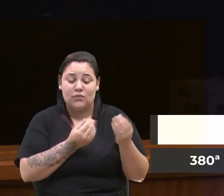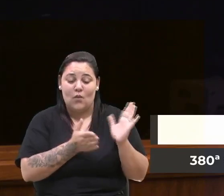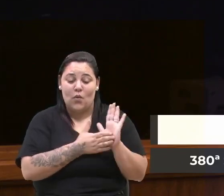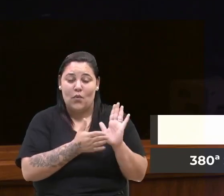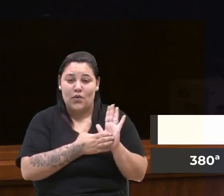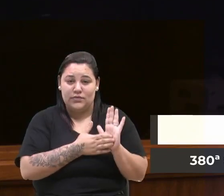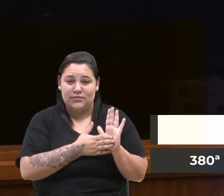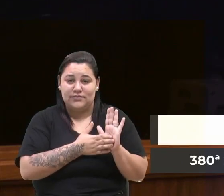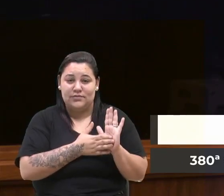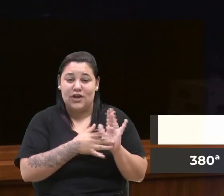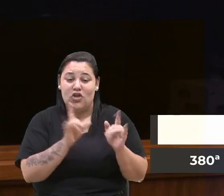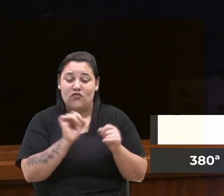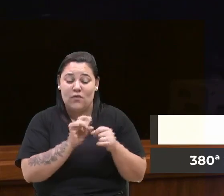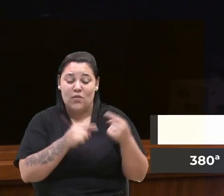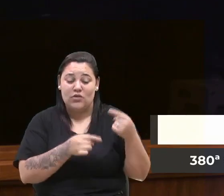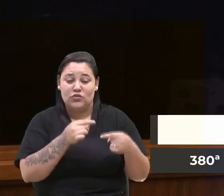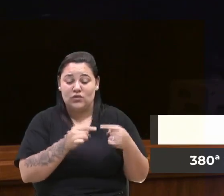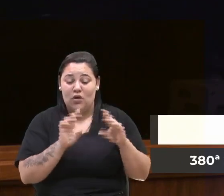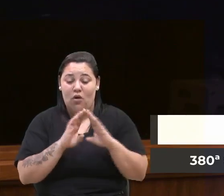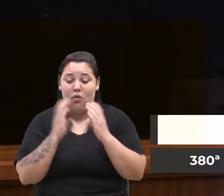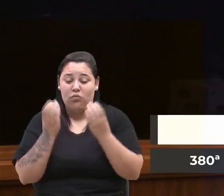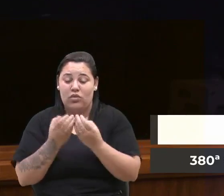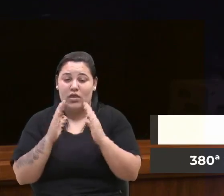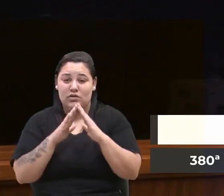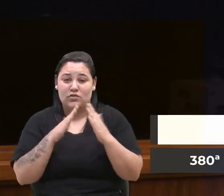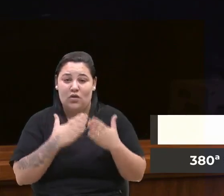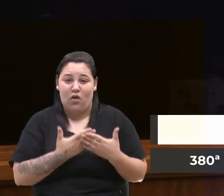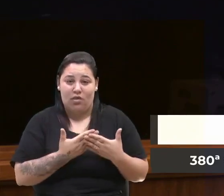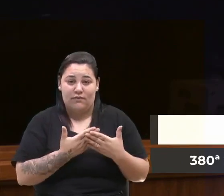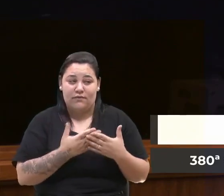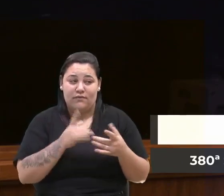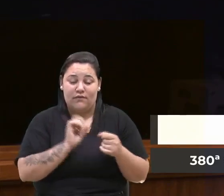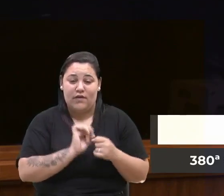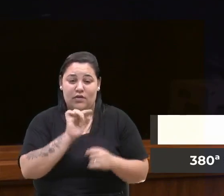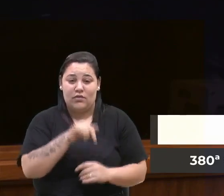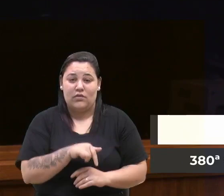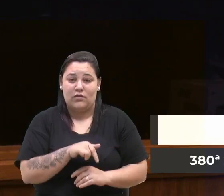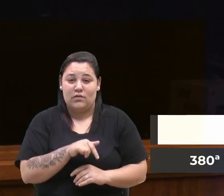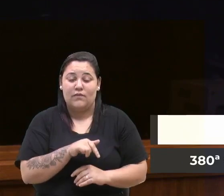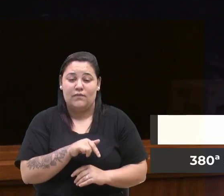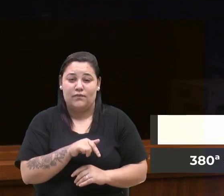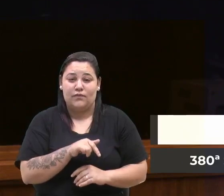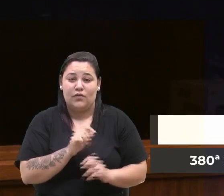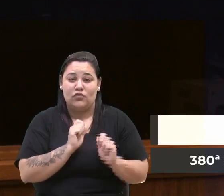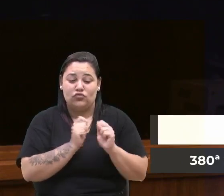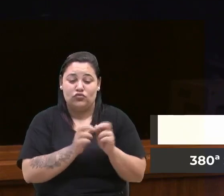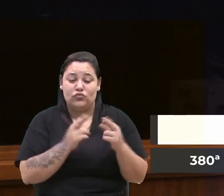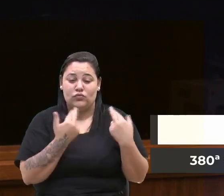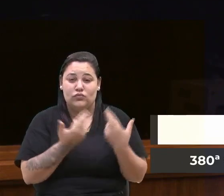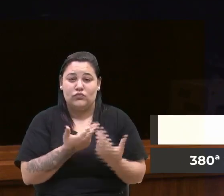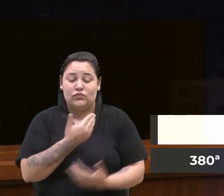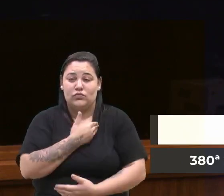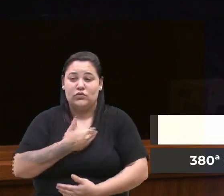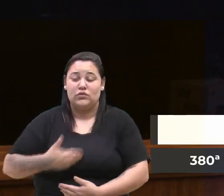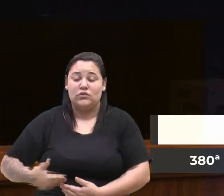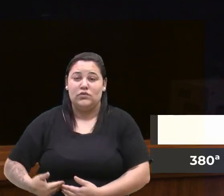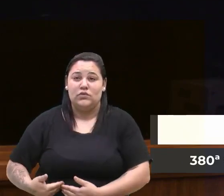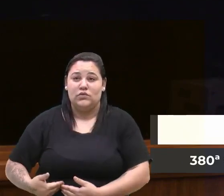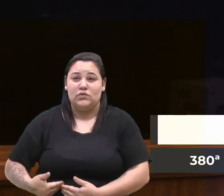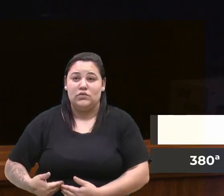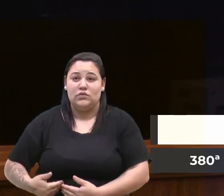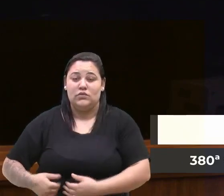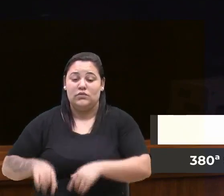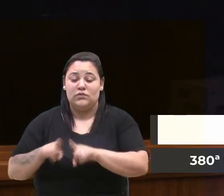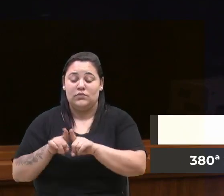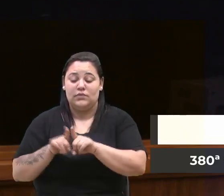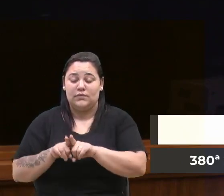comunidade escolar, realizado nessa casa, talvez através de uma reunião pública também, ainda em maio.